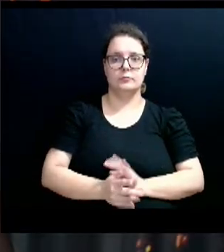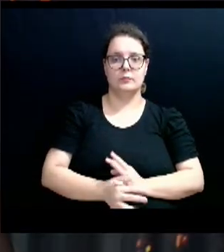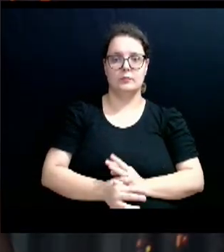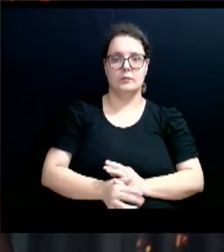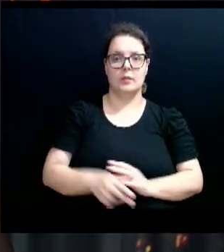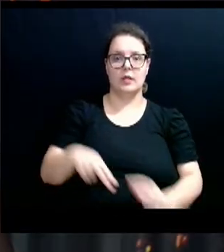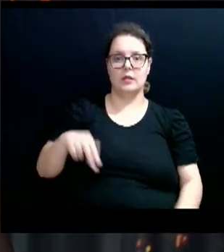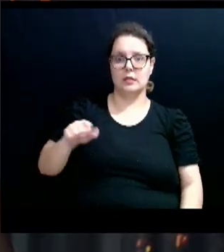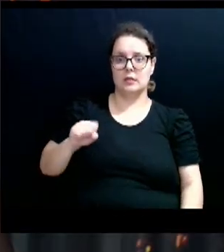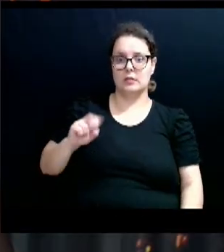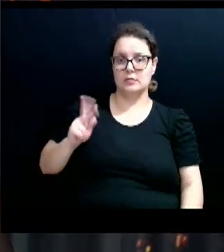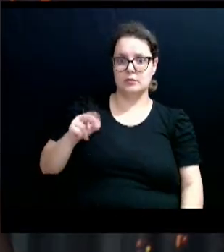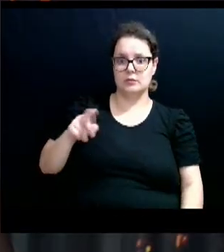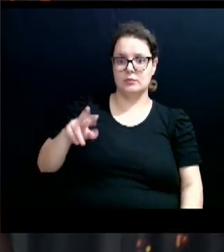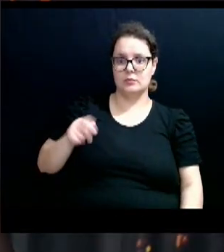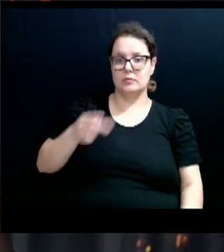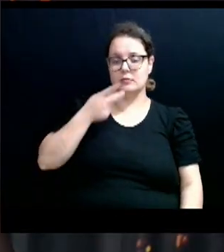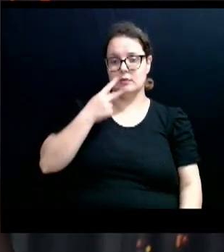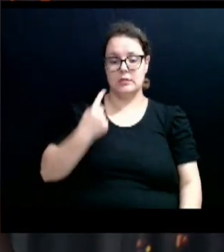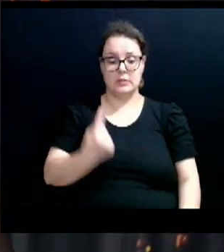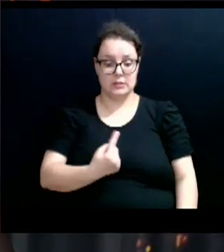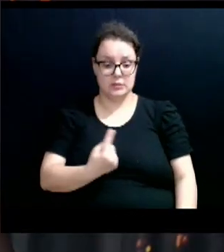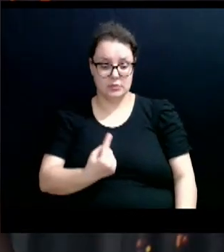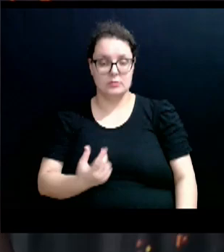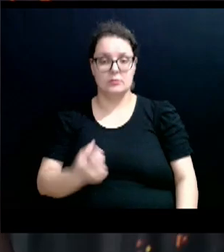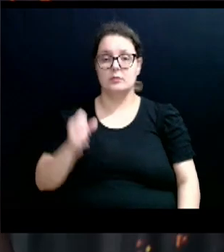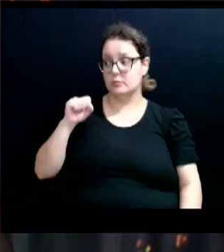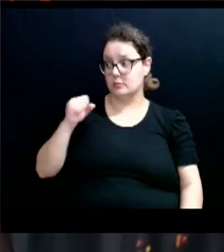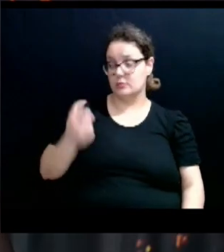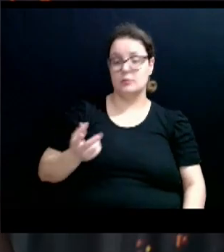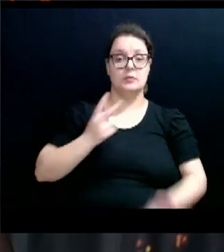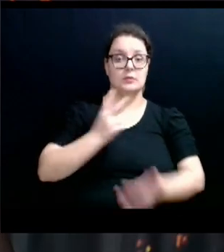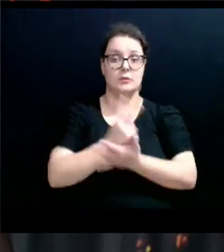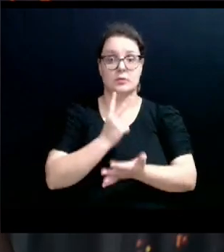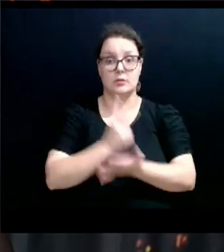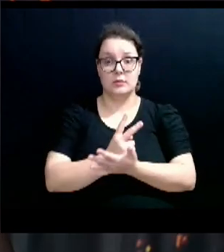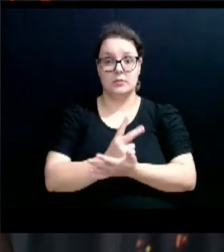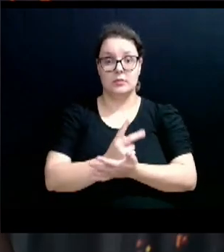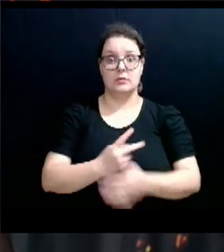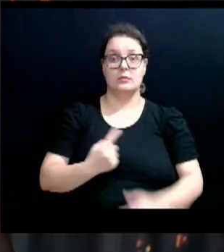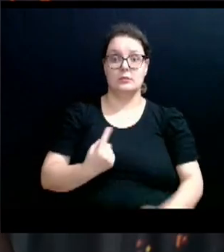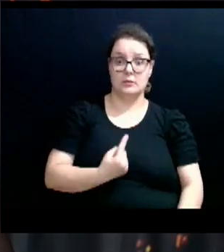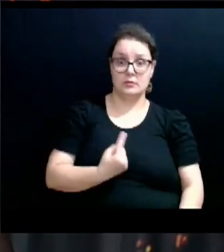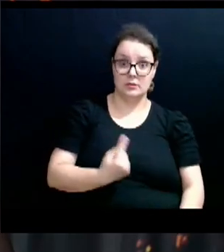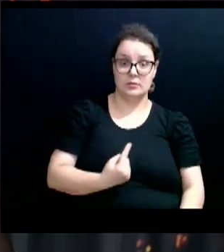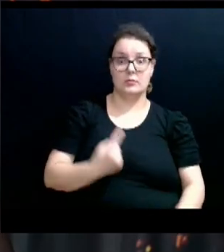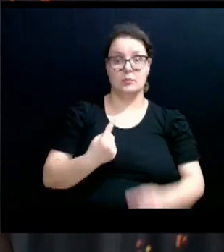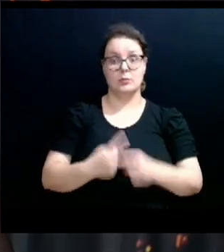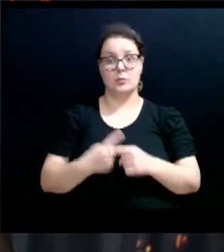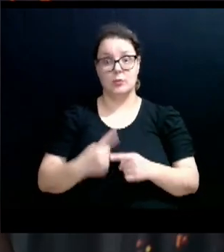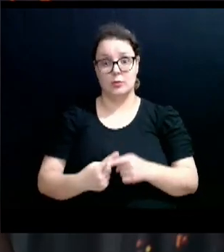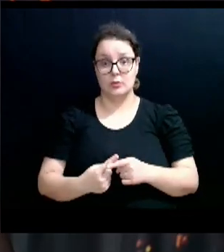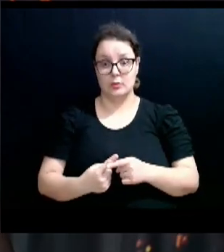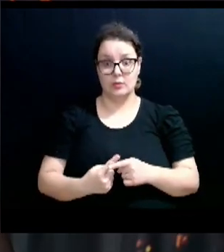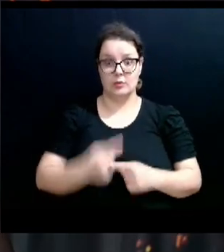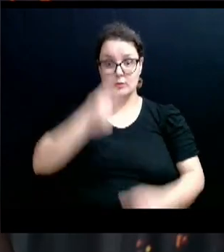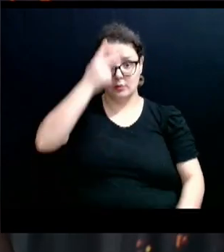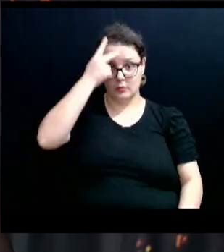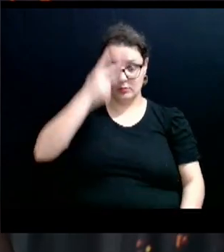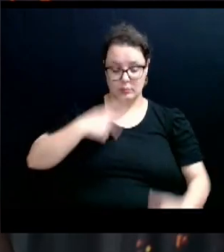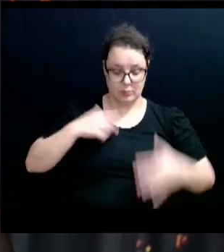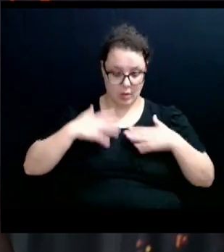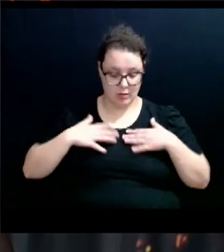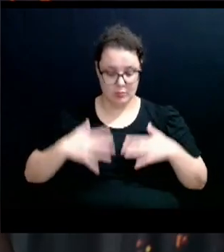da solidão, e que a gente, para sempre seremos indivíduos solitários, né, porque a gente está preso ao nosso próprio corpo. Então, como